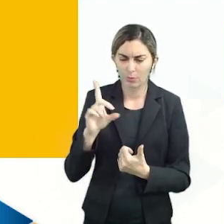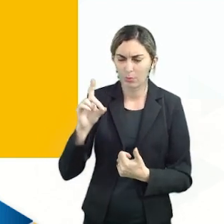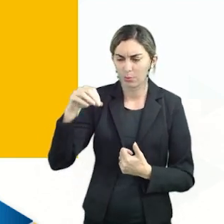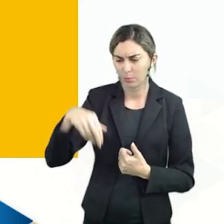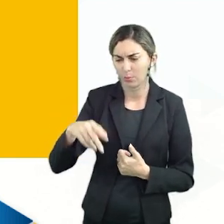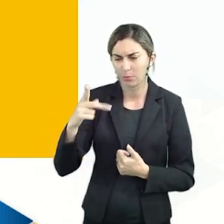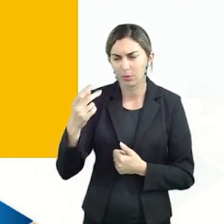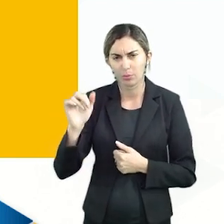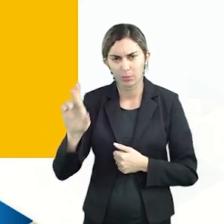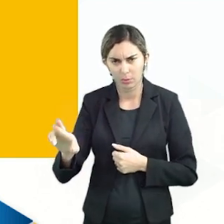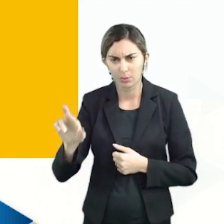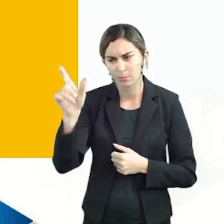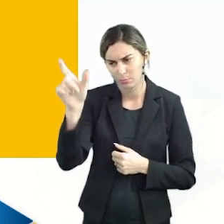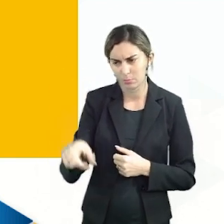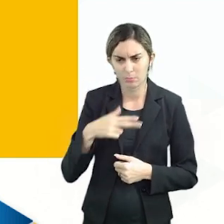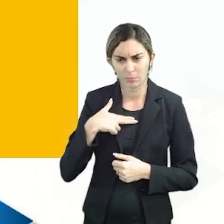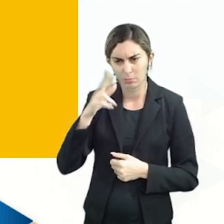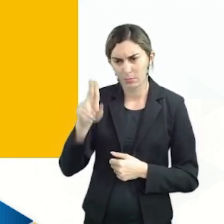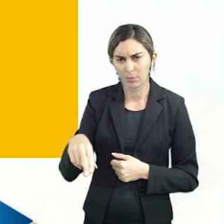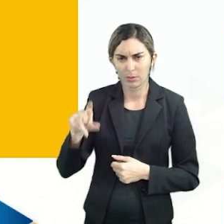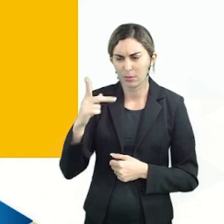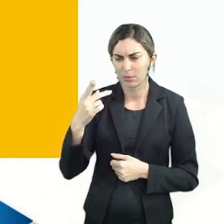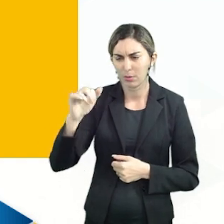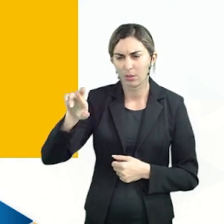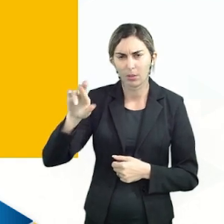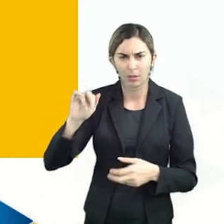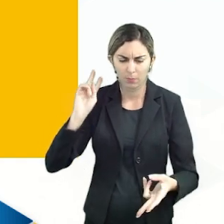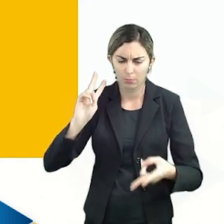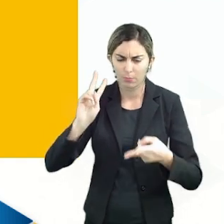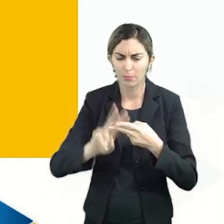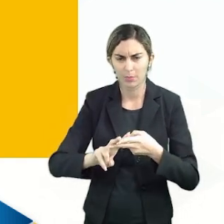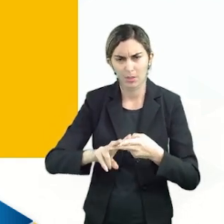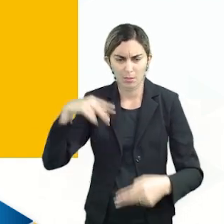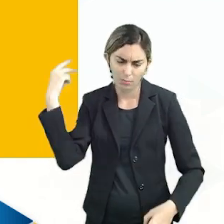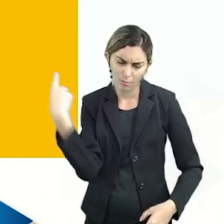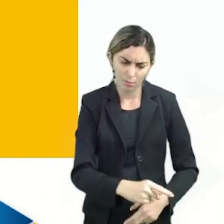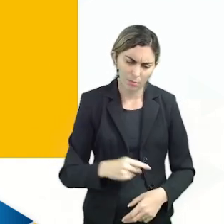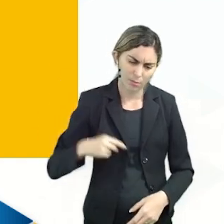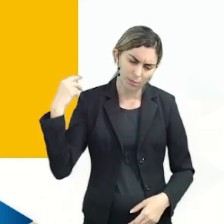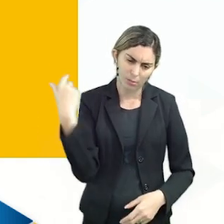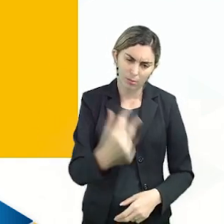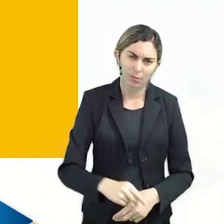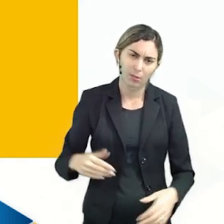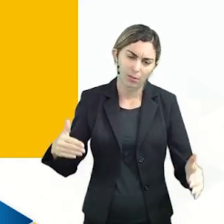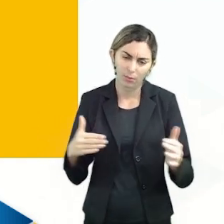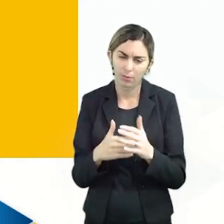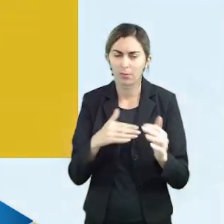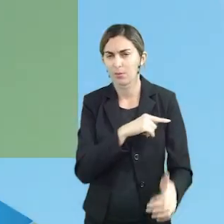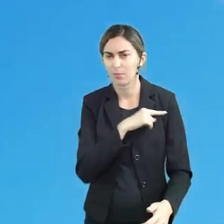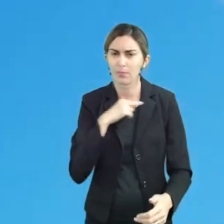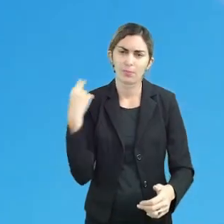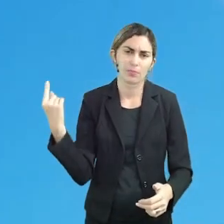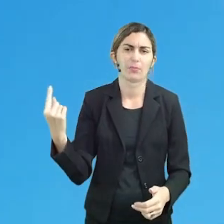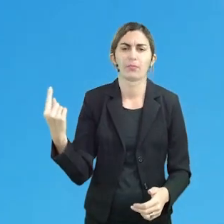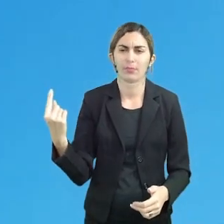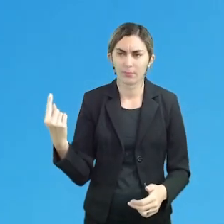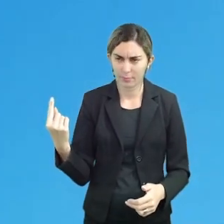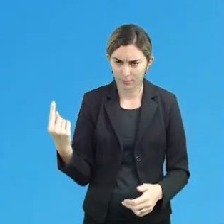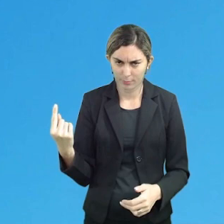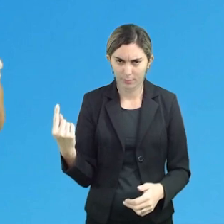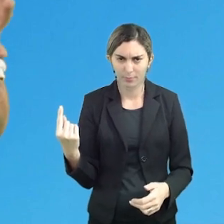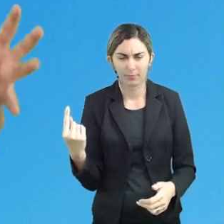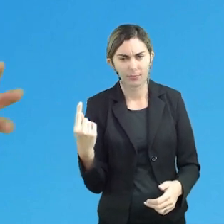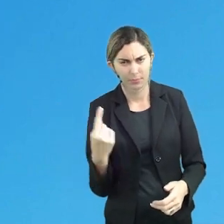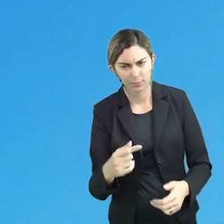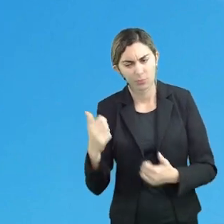o Padre Henrique, foi preso e torturado até a morte. Prestem bem